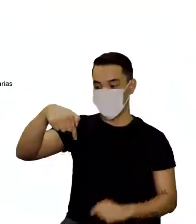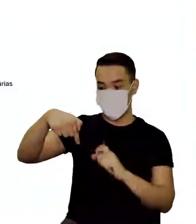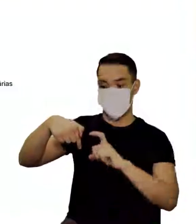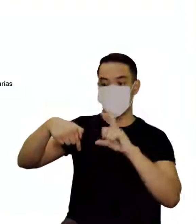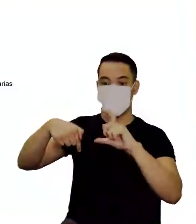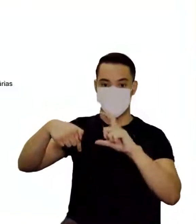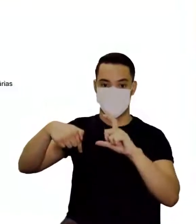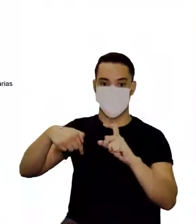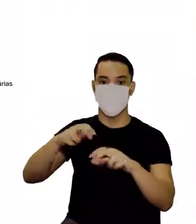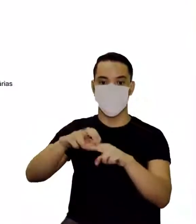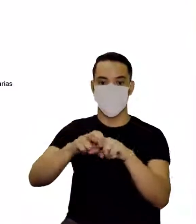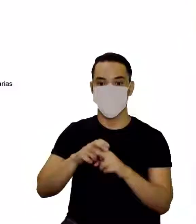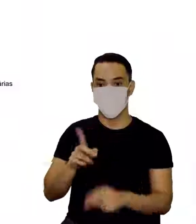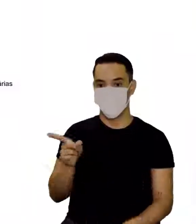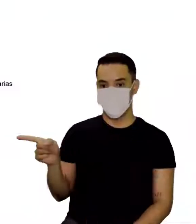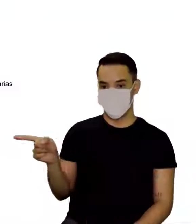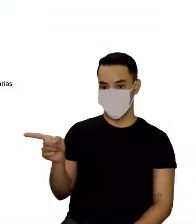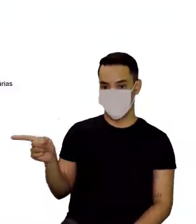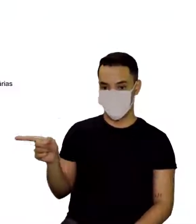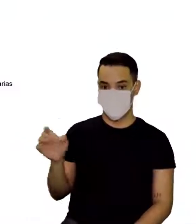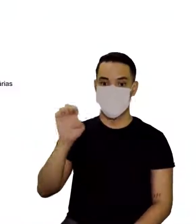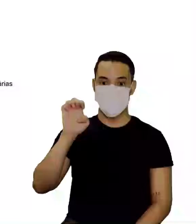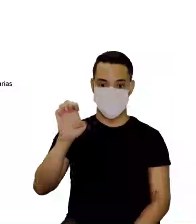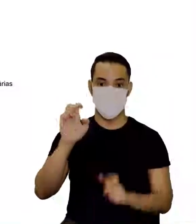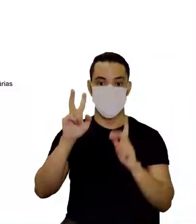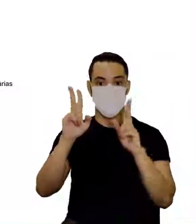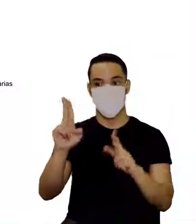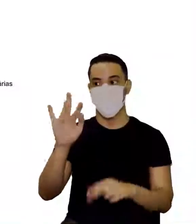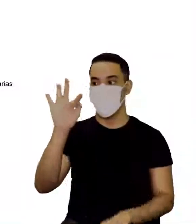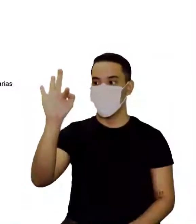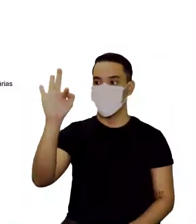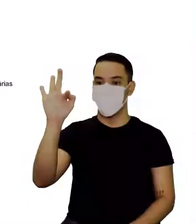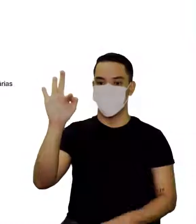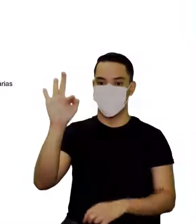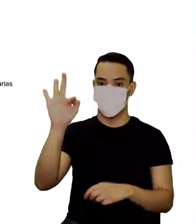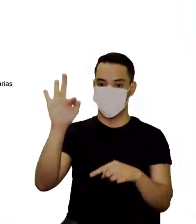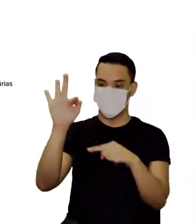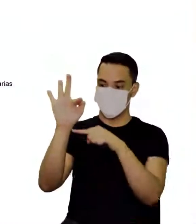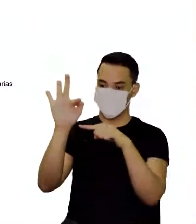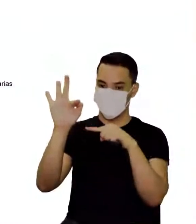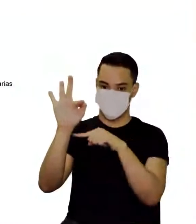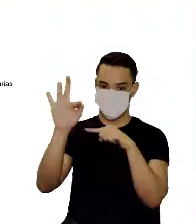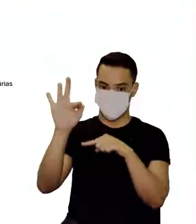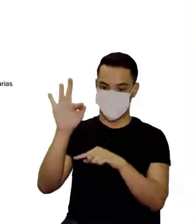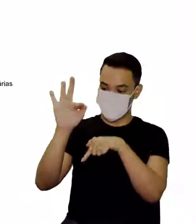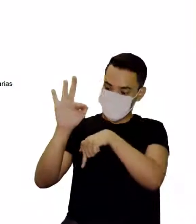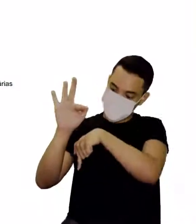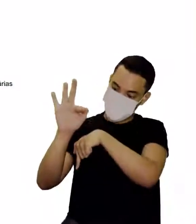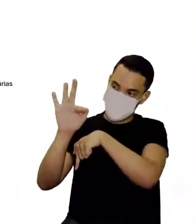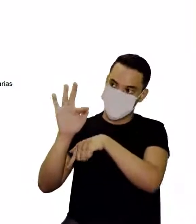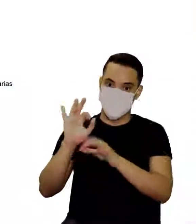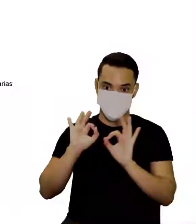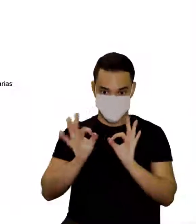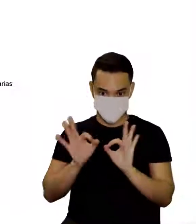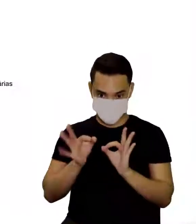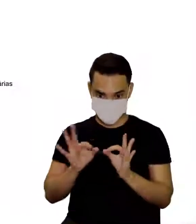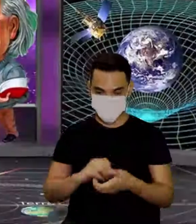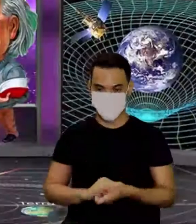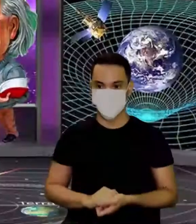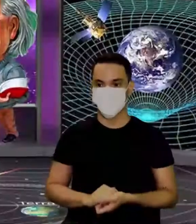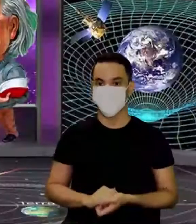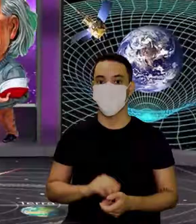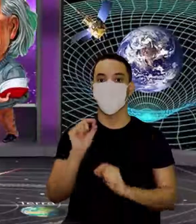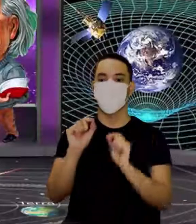é E igual a força dividido pela carga. Então, aqui você tem. Então, pessoal, bem rapidinho aqui, o